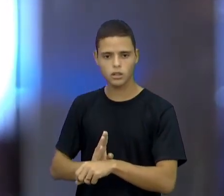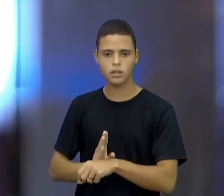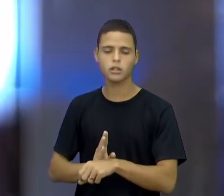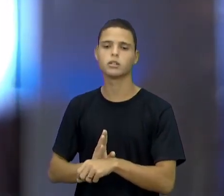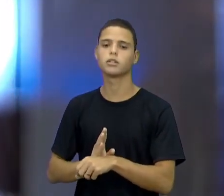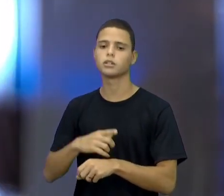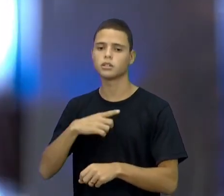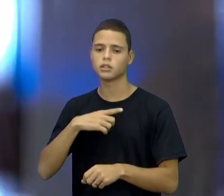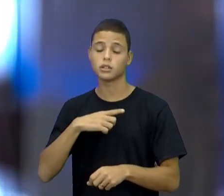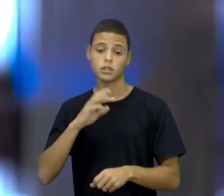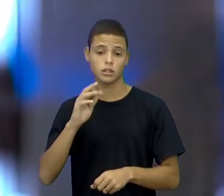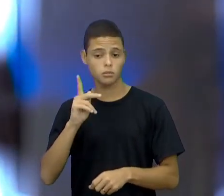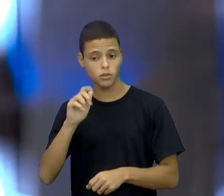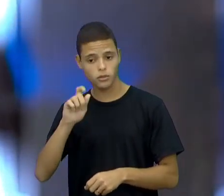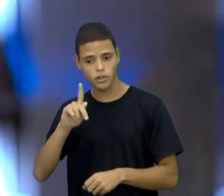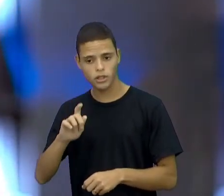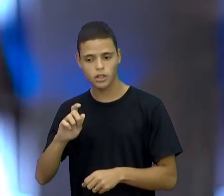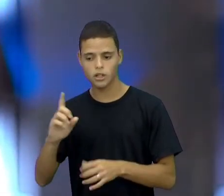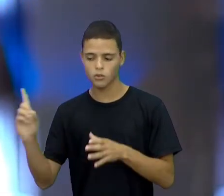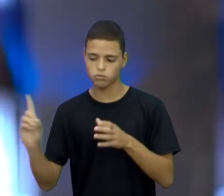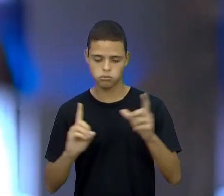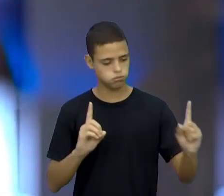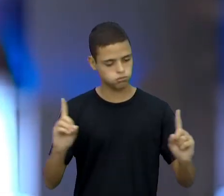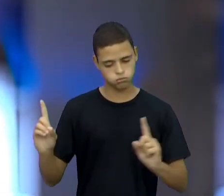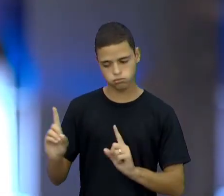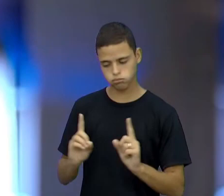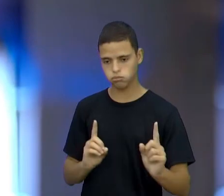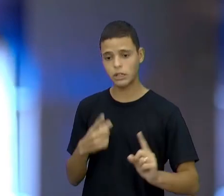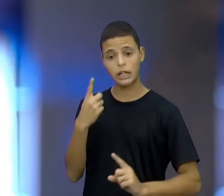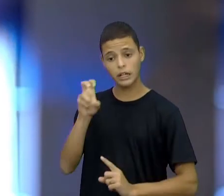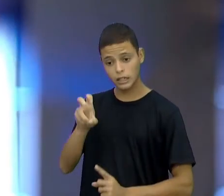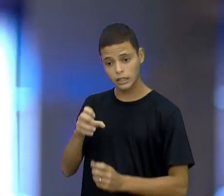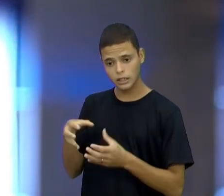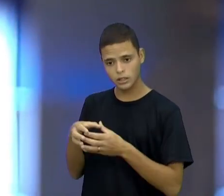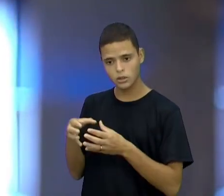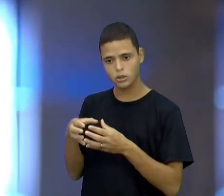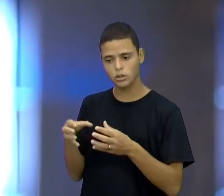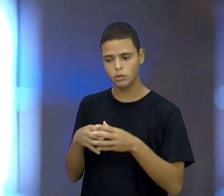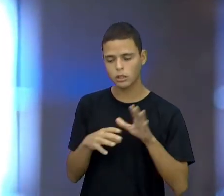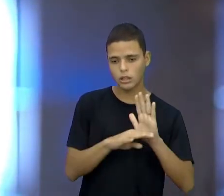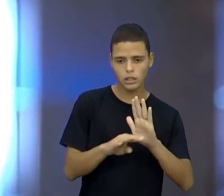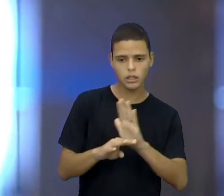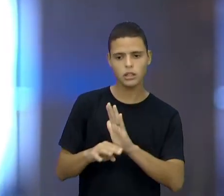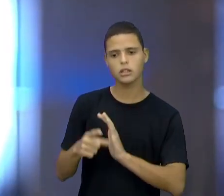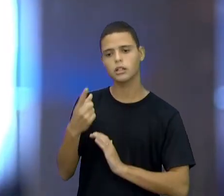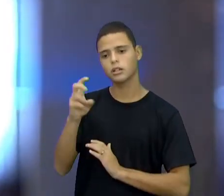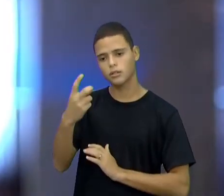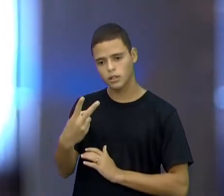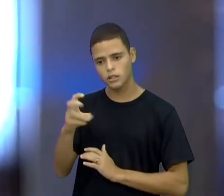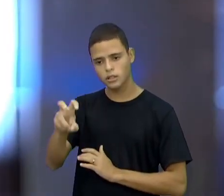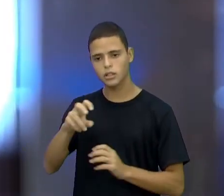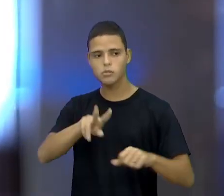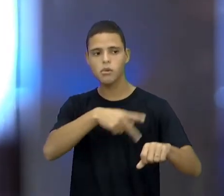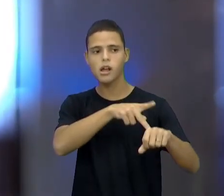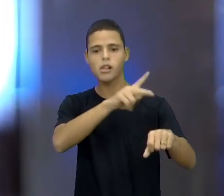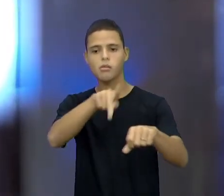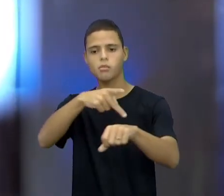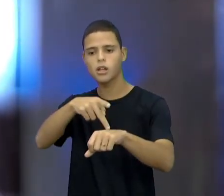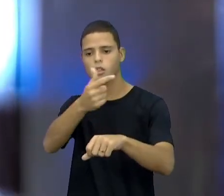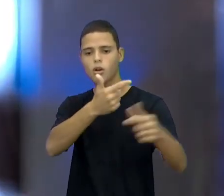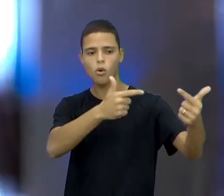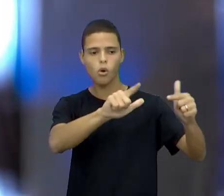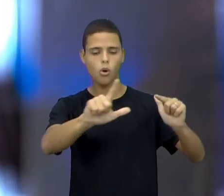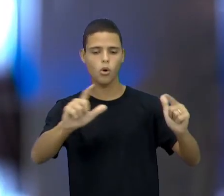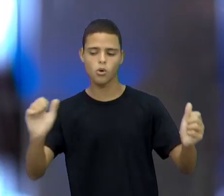INCT da Criosfera nós reunimos 15 instituições nacionais com cooperação com 25 instituições internacionais,